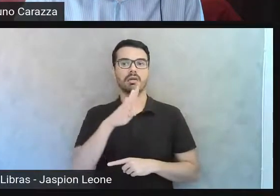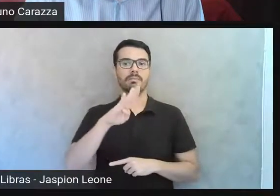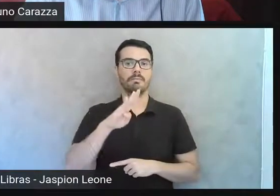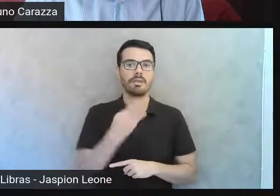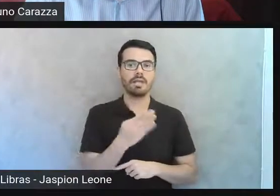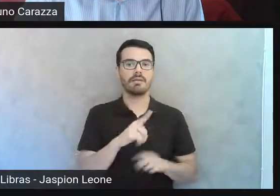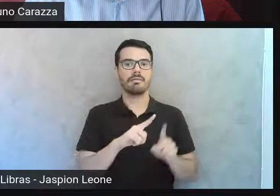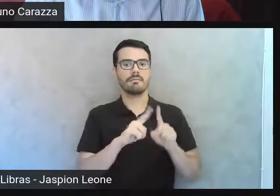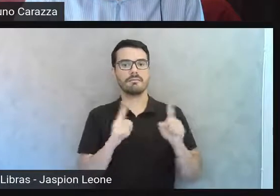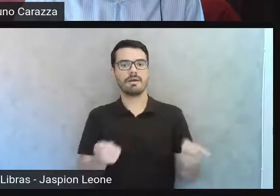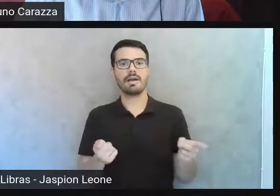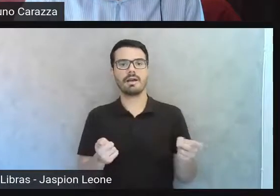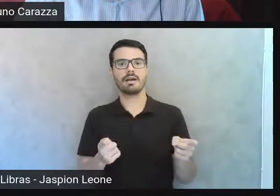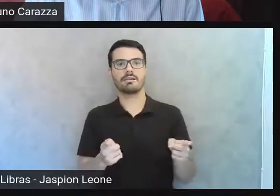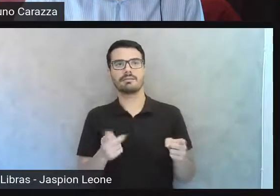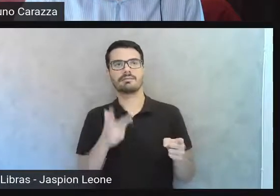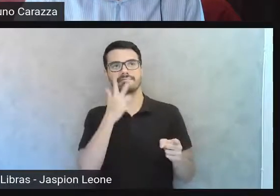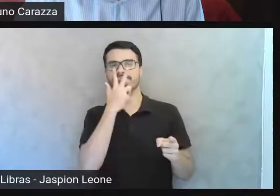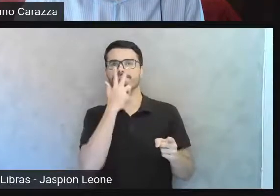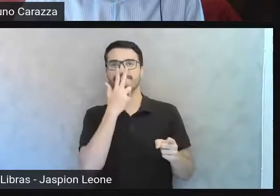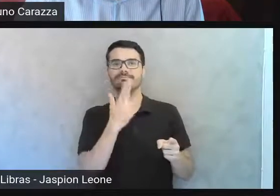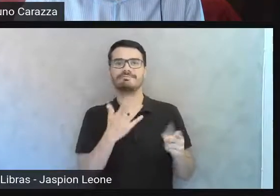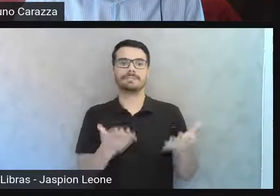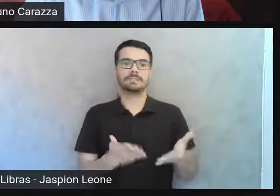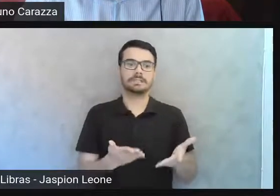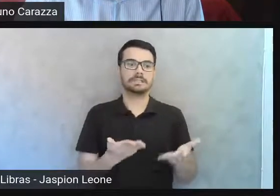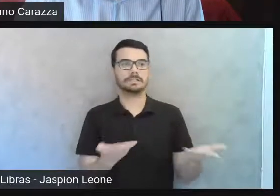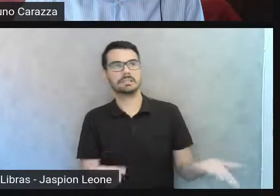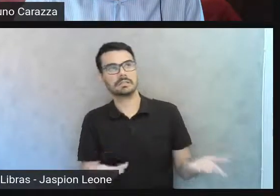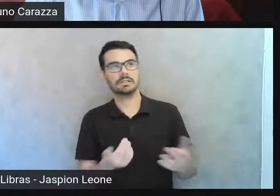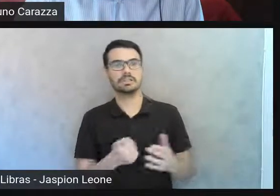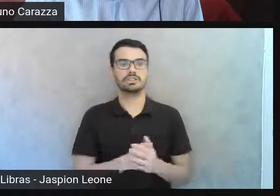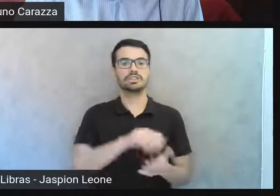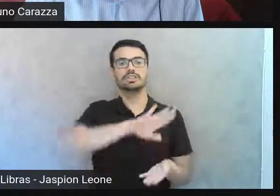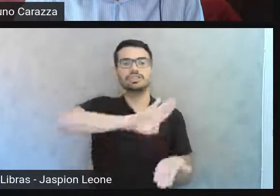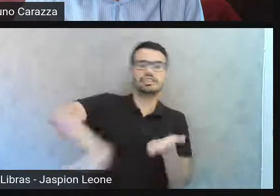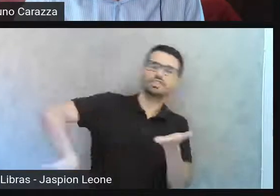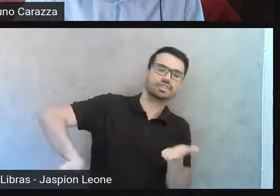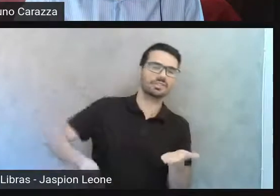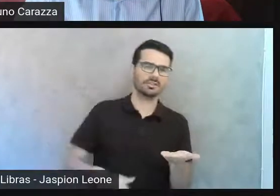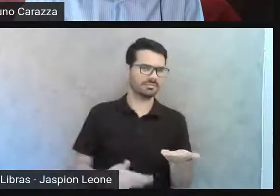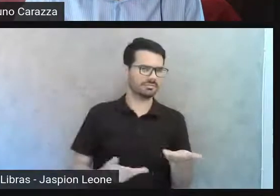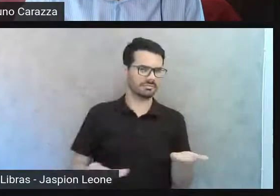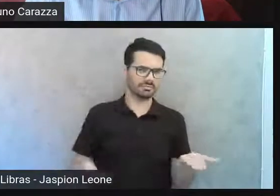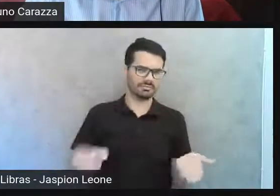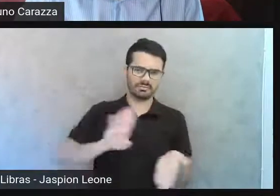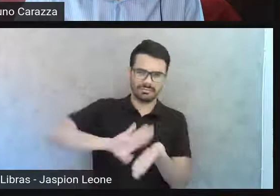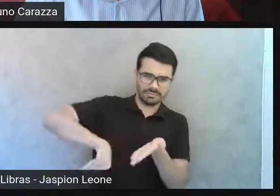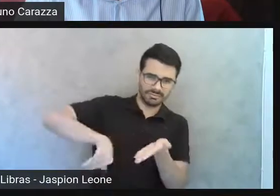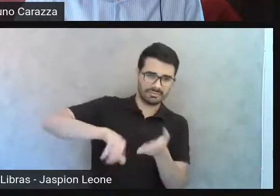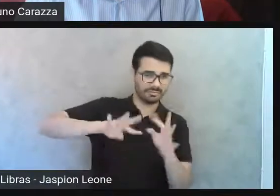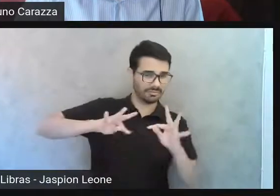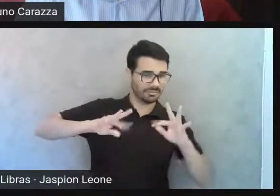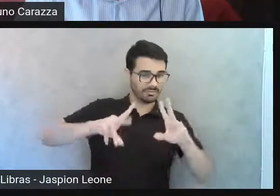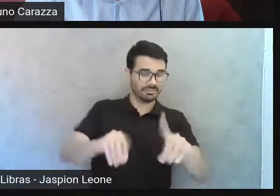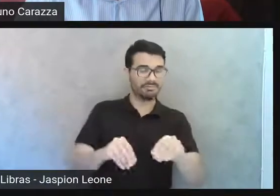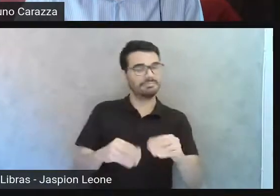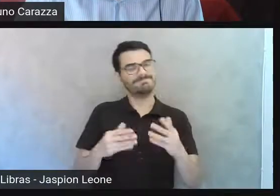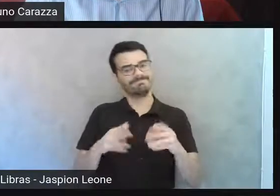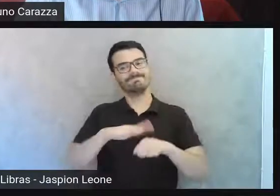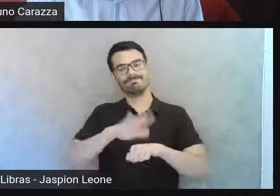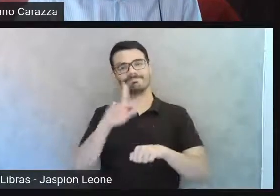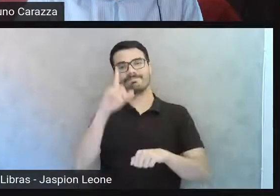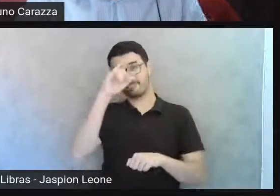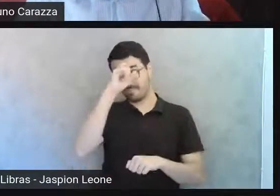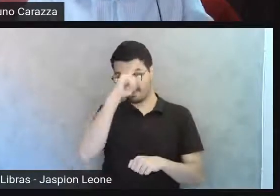mas o que você fez foi, não, elas estão doando muito dinheiro, tira elas, né? Mais complicado do que isso, né? Alguém vai